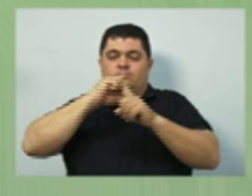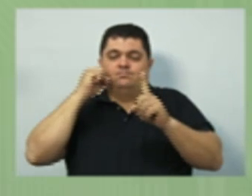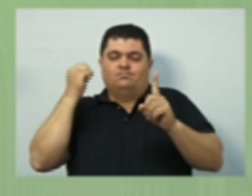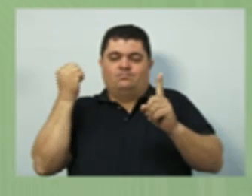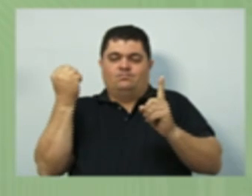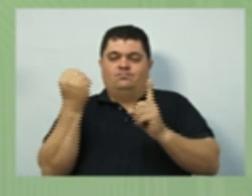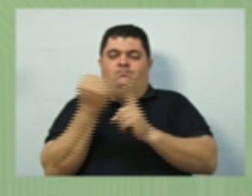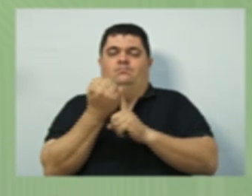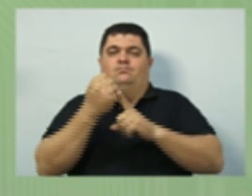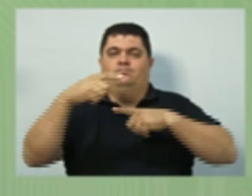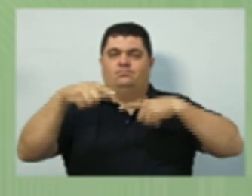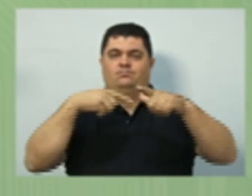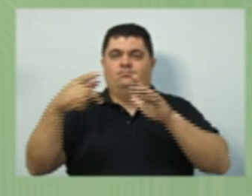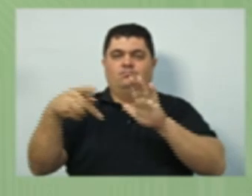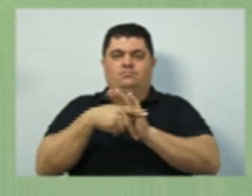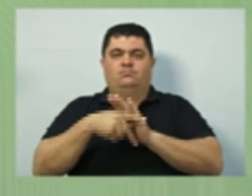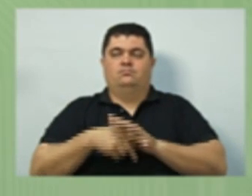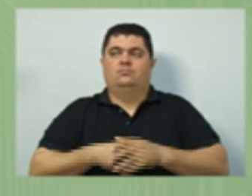Trabalho.